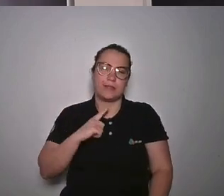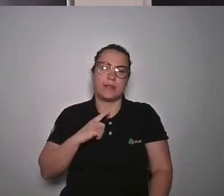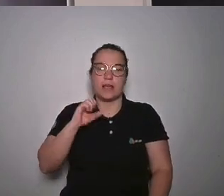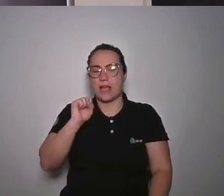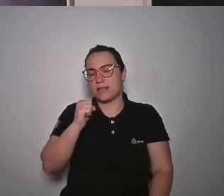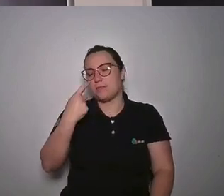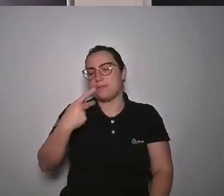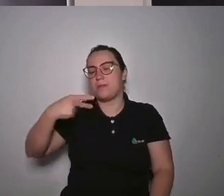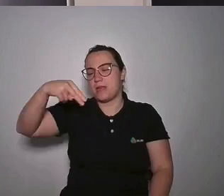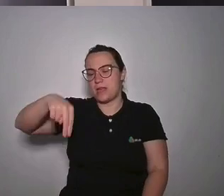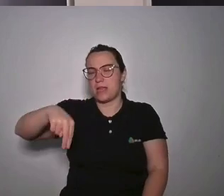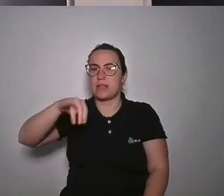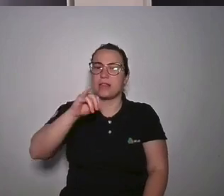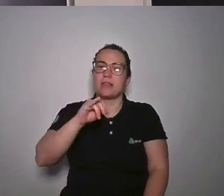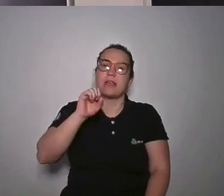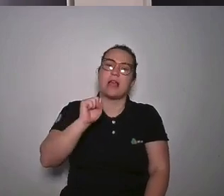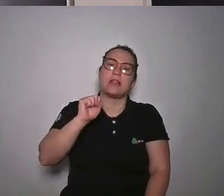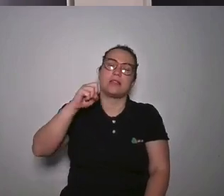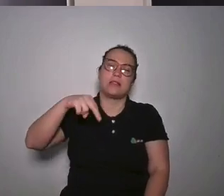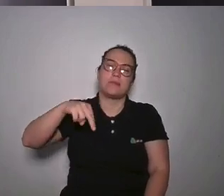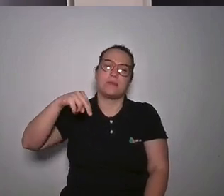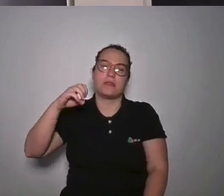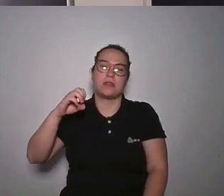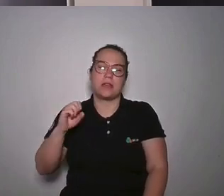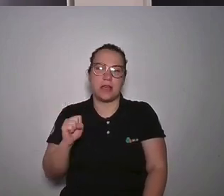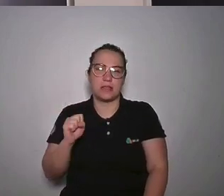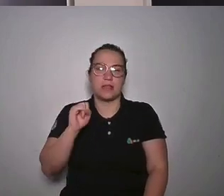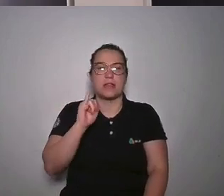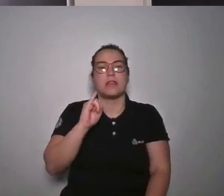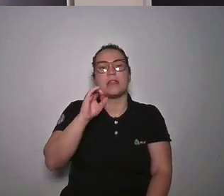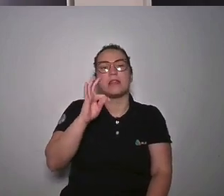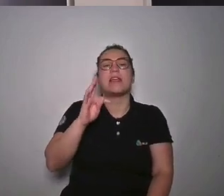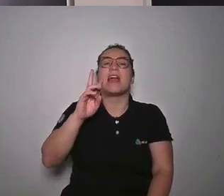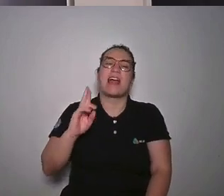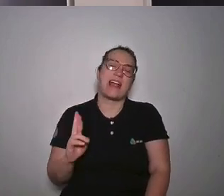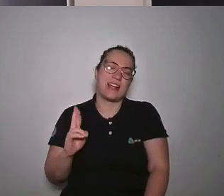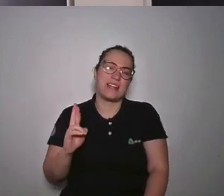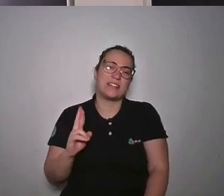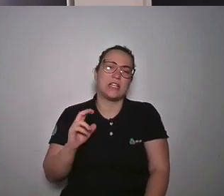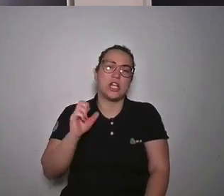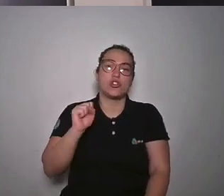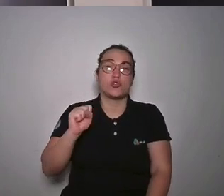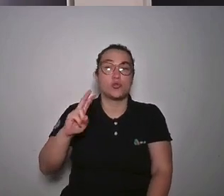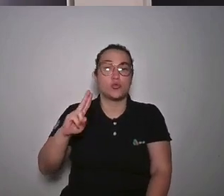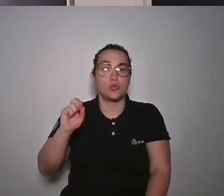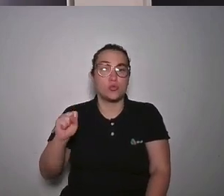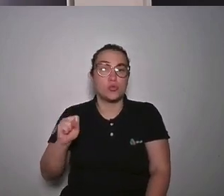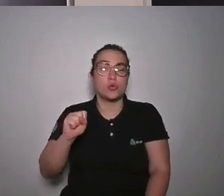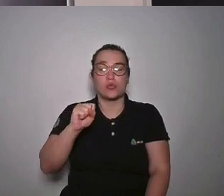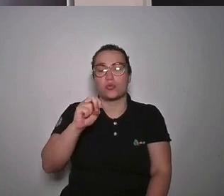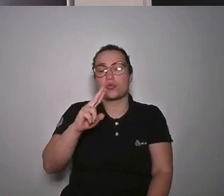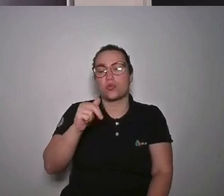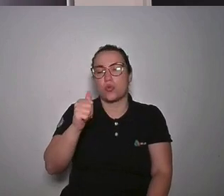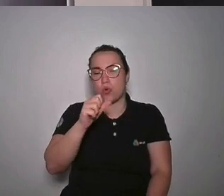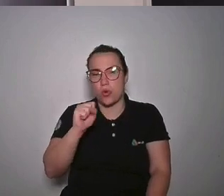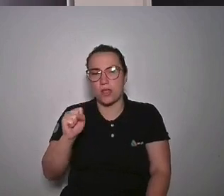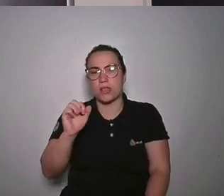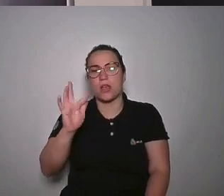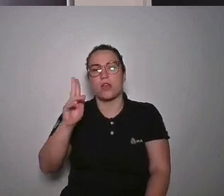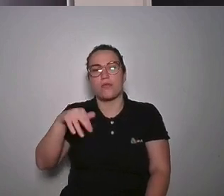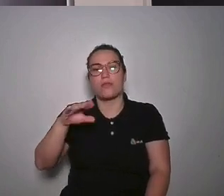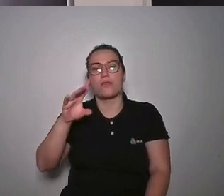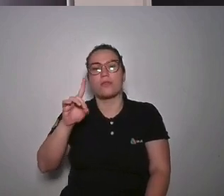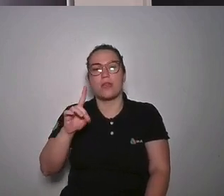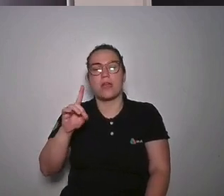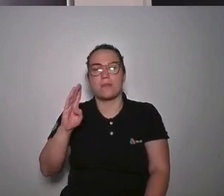FPM, ICMS, ITR, e SUS, SUAS, Fundeb,